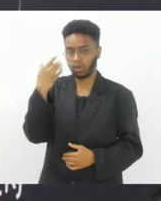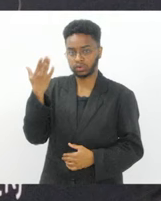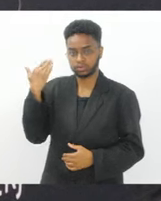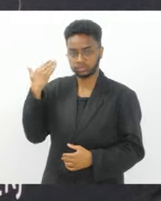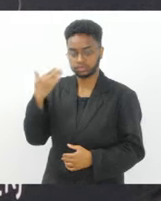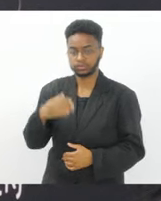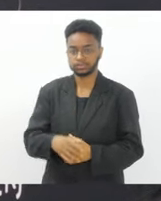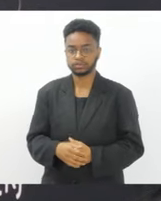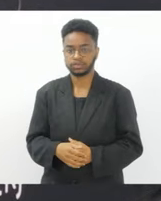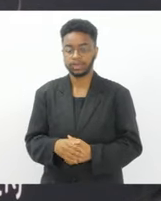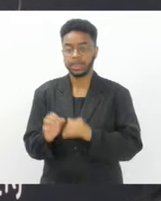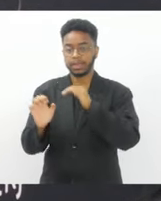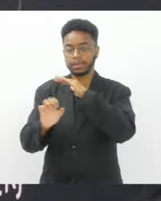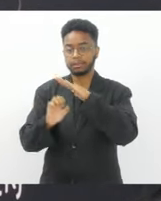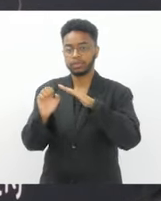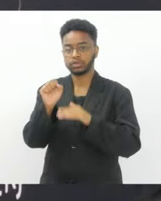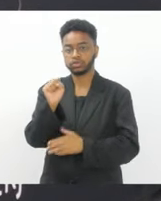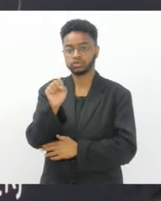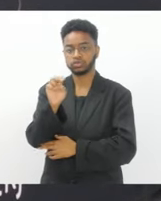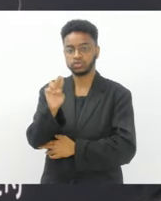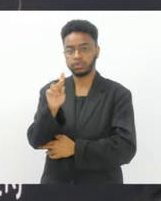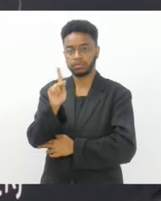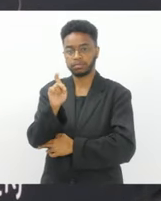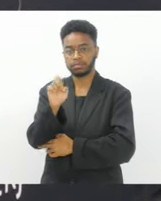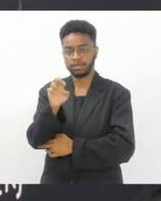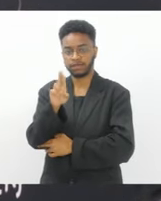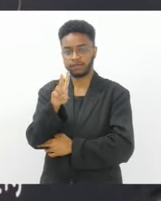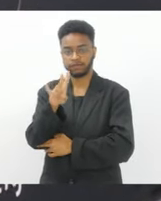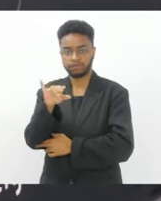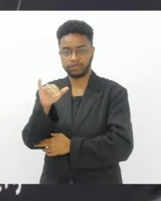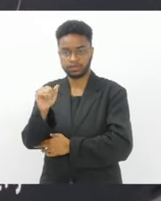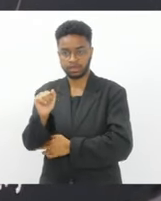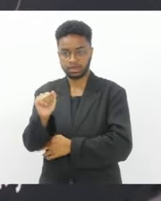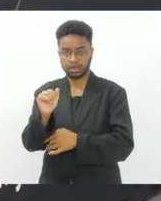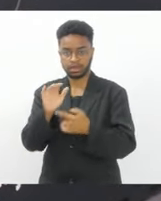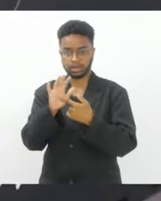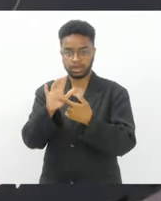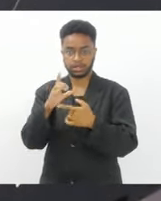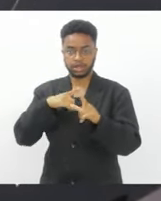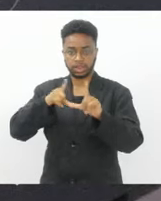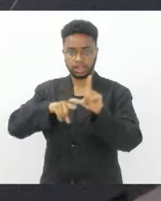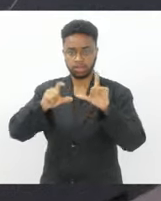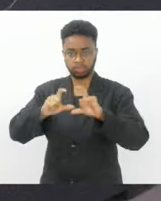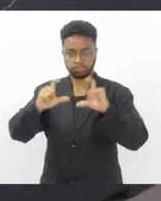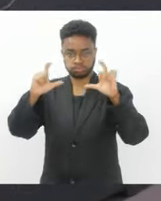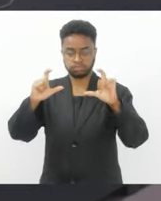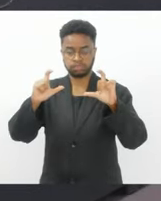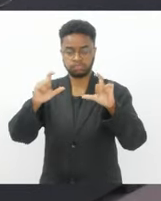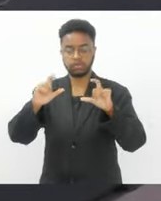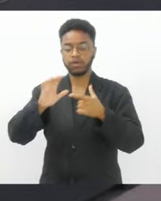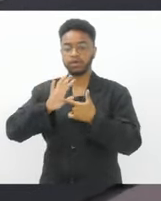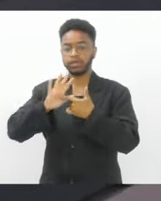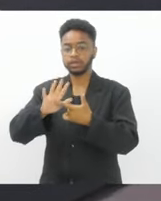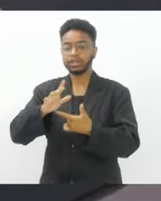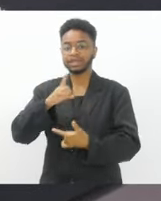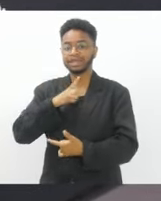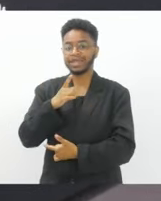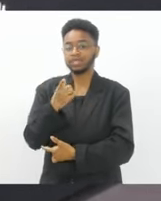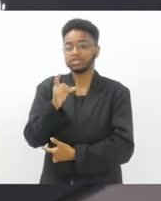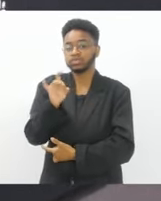Supervia afirma, em letras garrafais, que só tem caixa